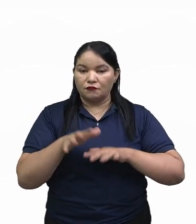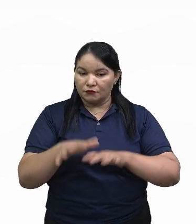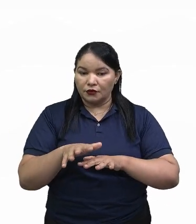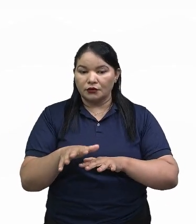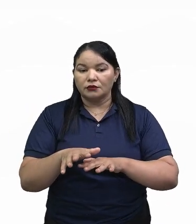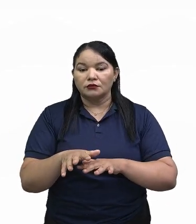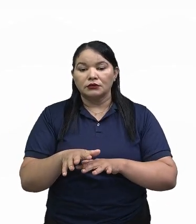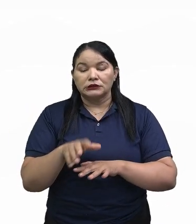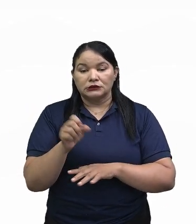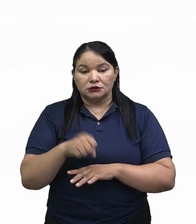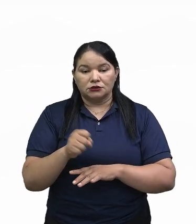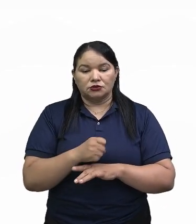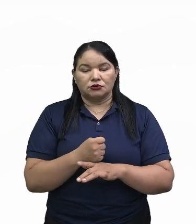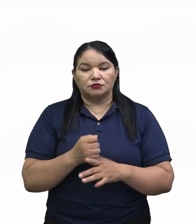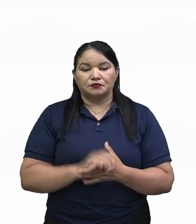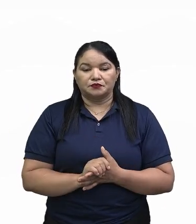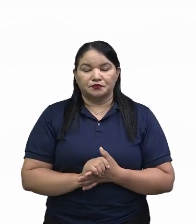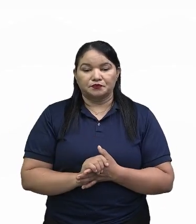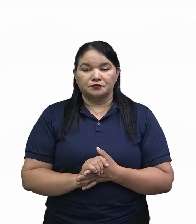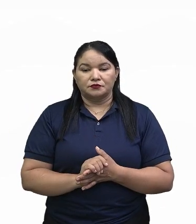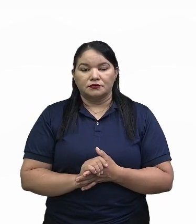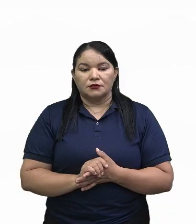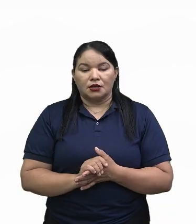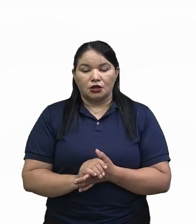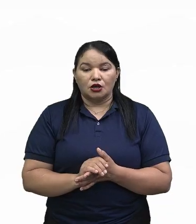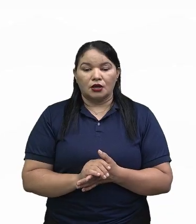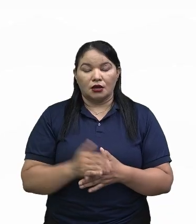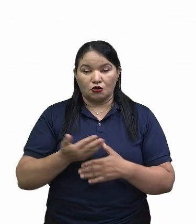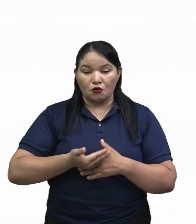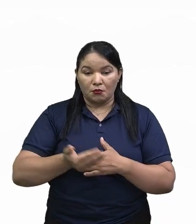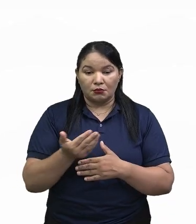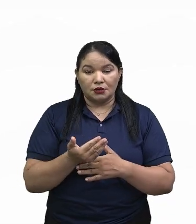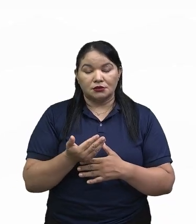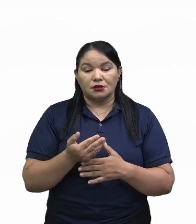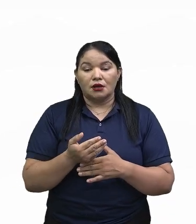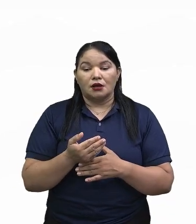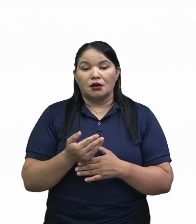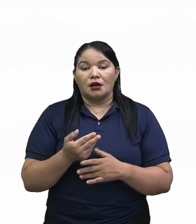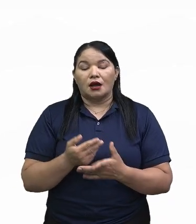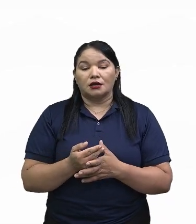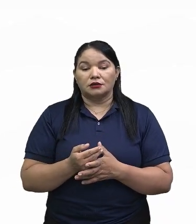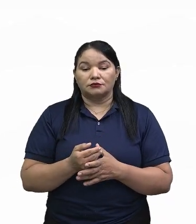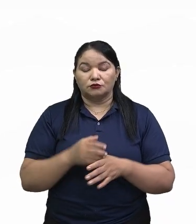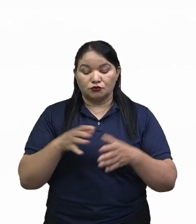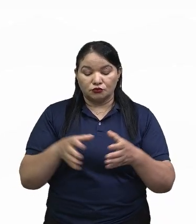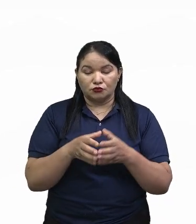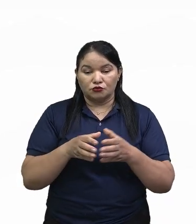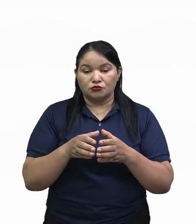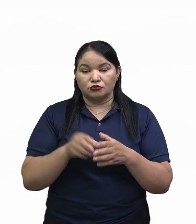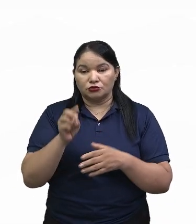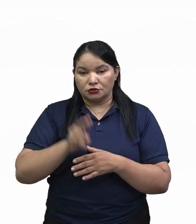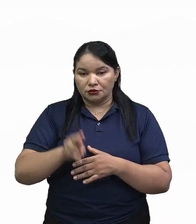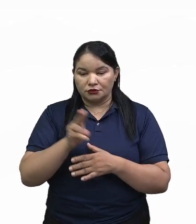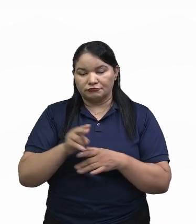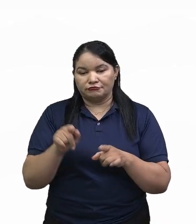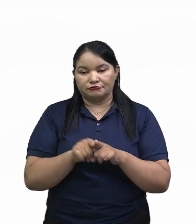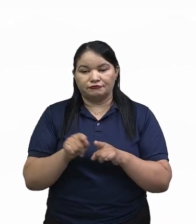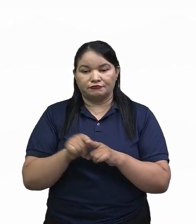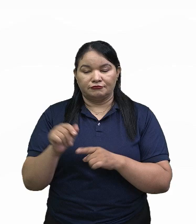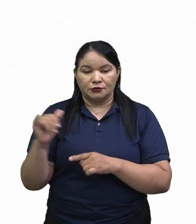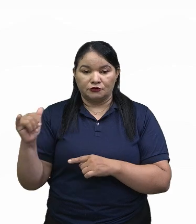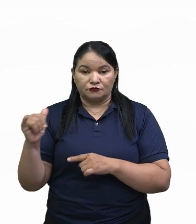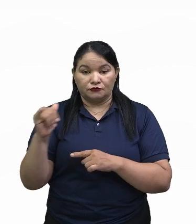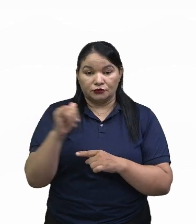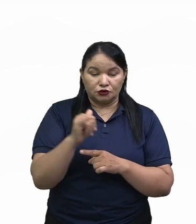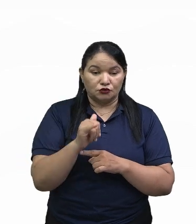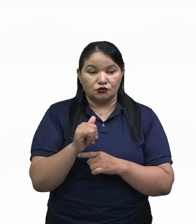ela acontece a partir, né, da federação, utilizando, inclusive, aviões, né, e